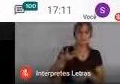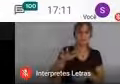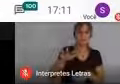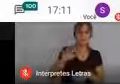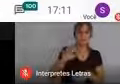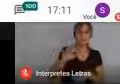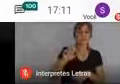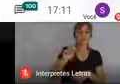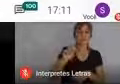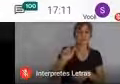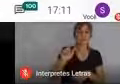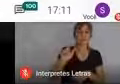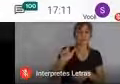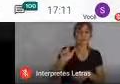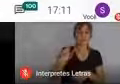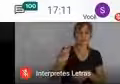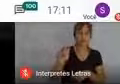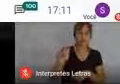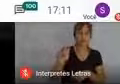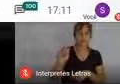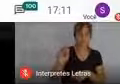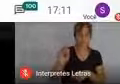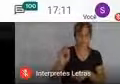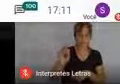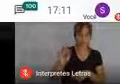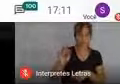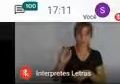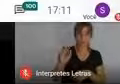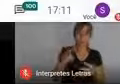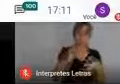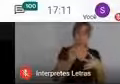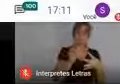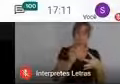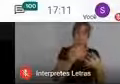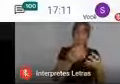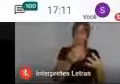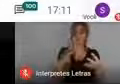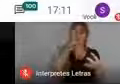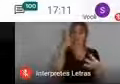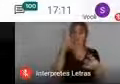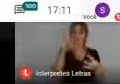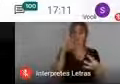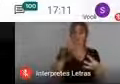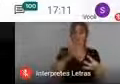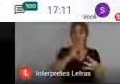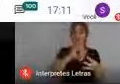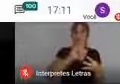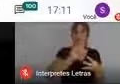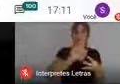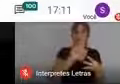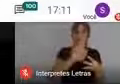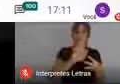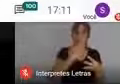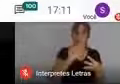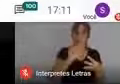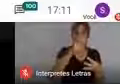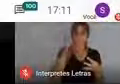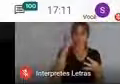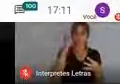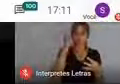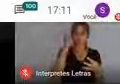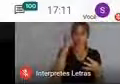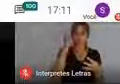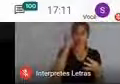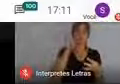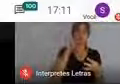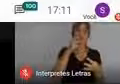Então, esse registro se deu, jabá, na fala dos dois colaboradores mais velhos, um homem e